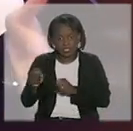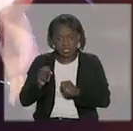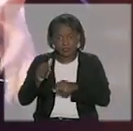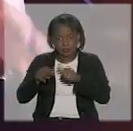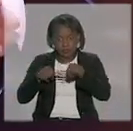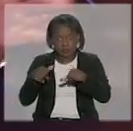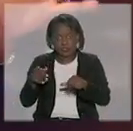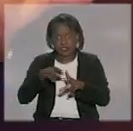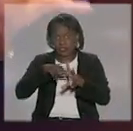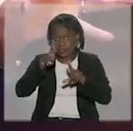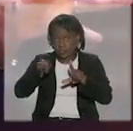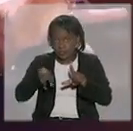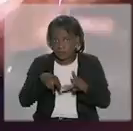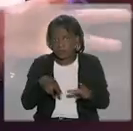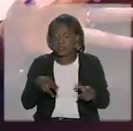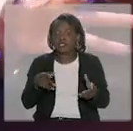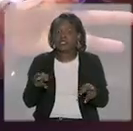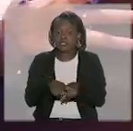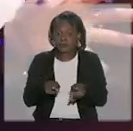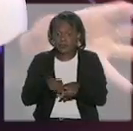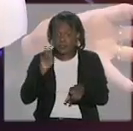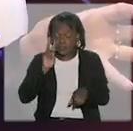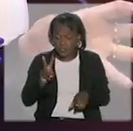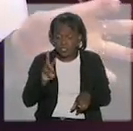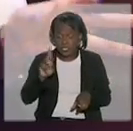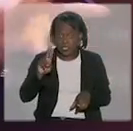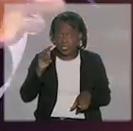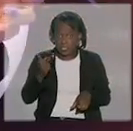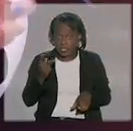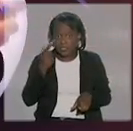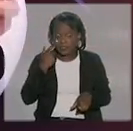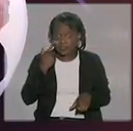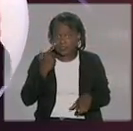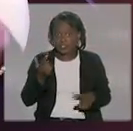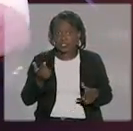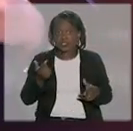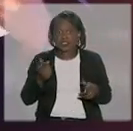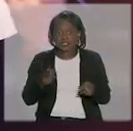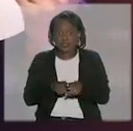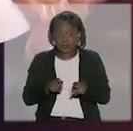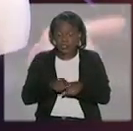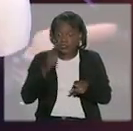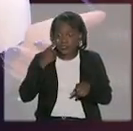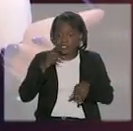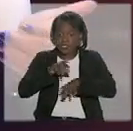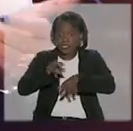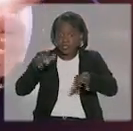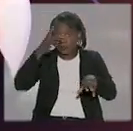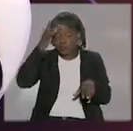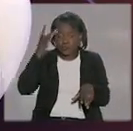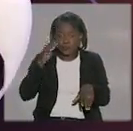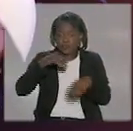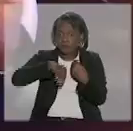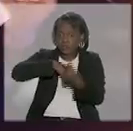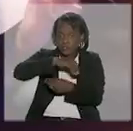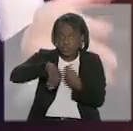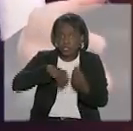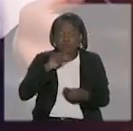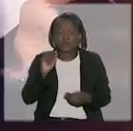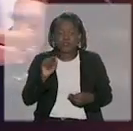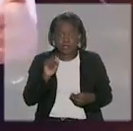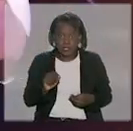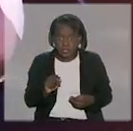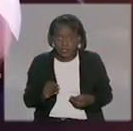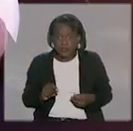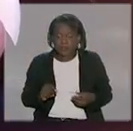Temos também, quando a gente olha na questão do RH, com um olhar da diversidade, o que significa a